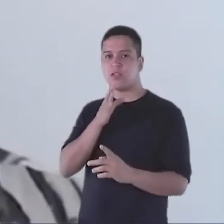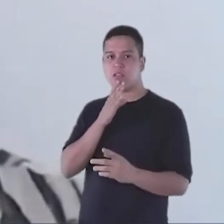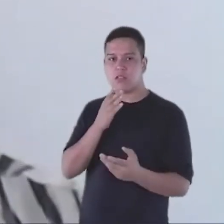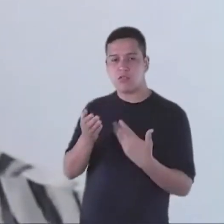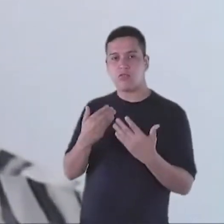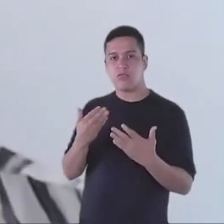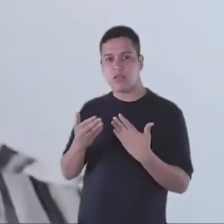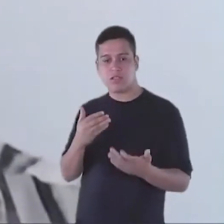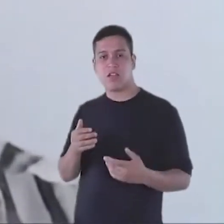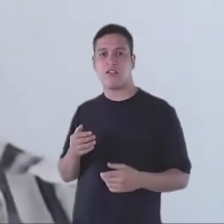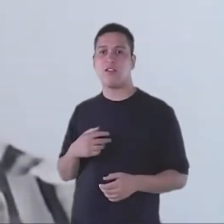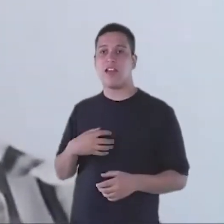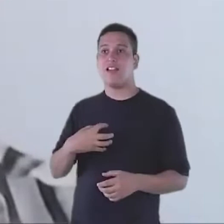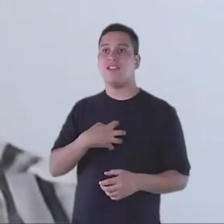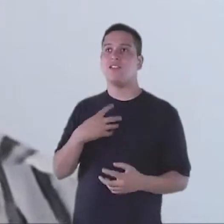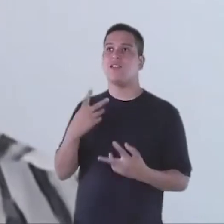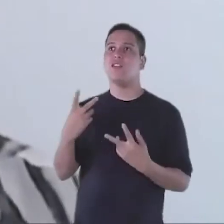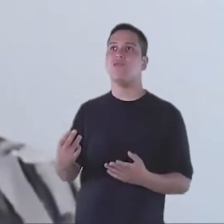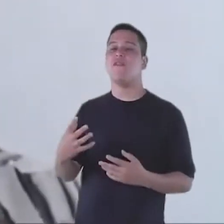E